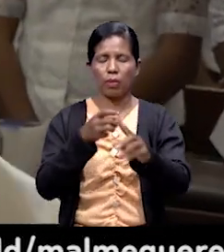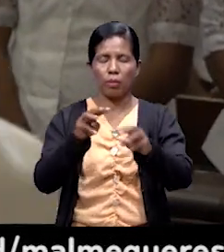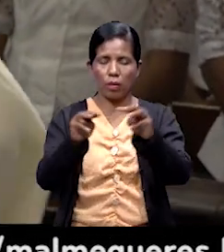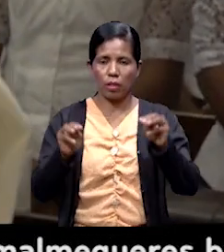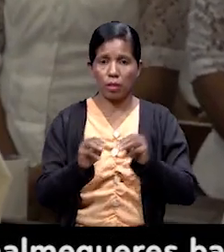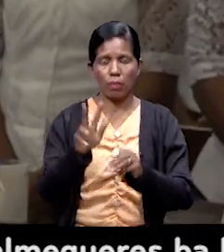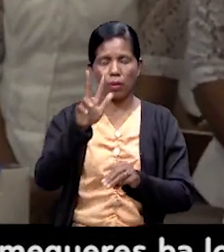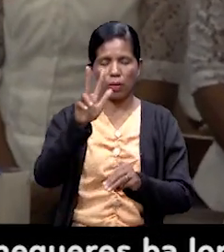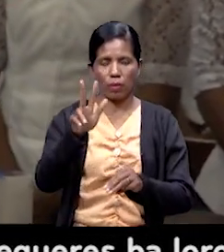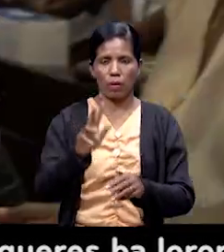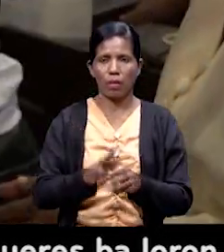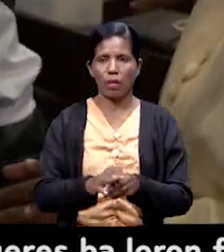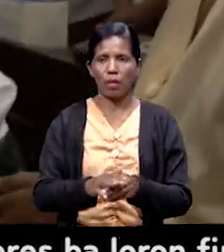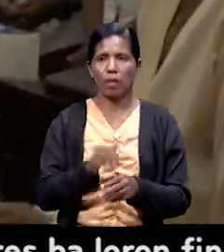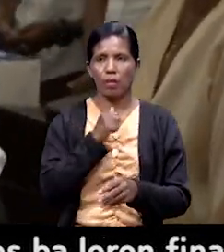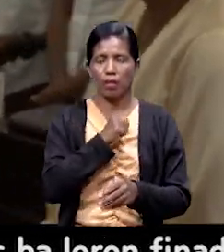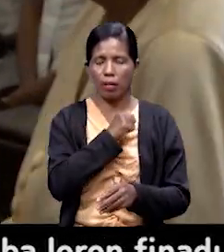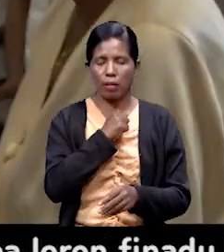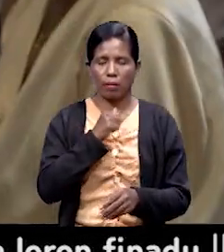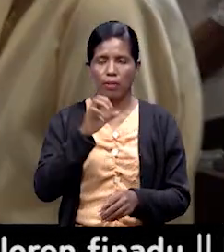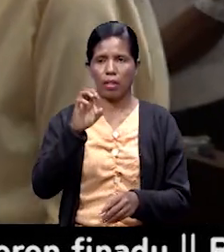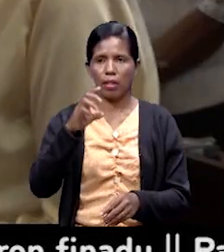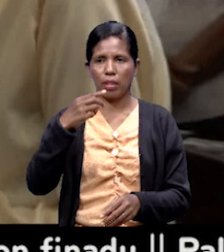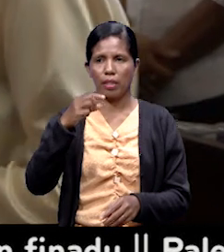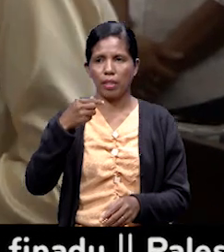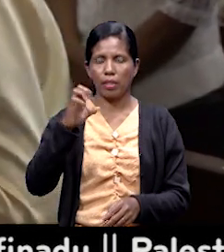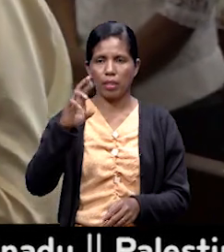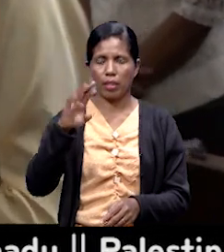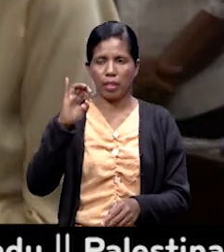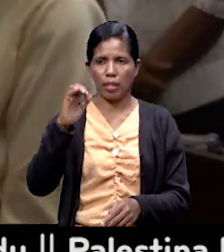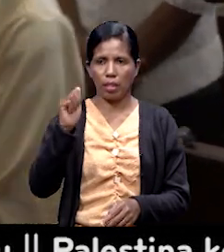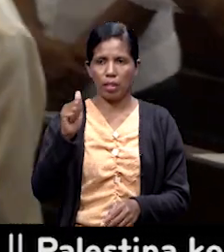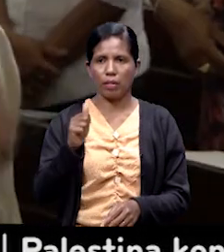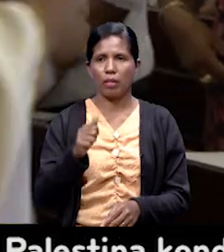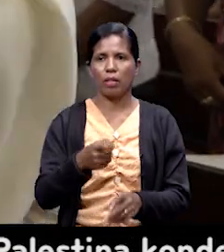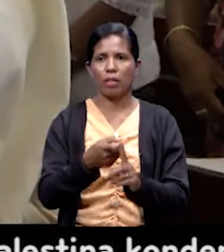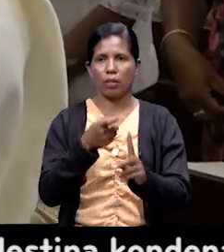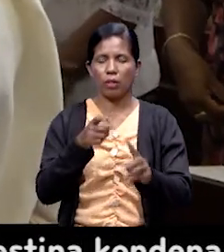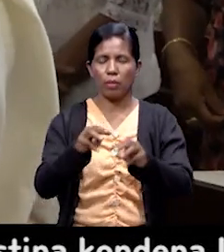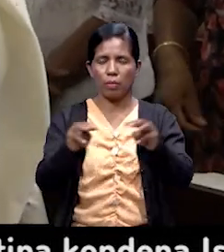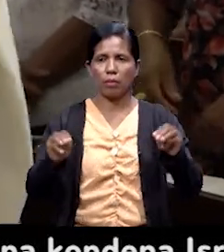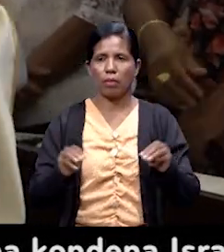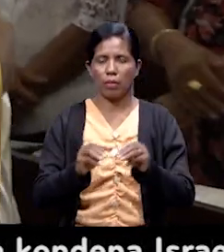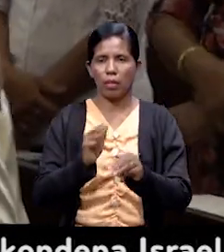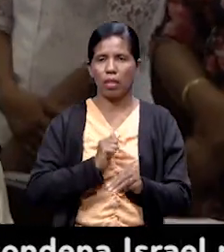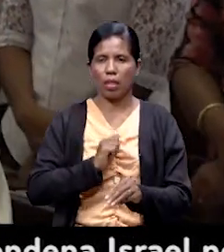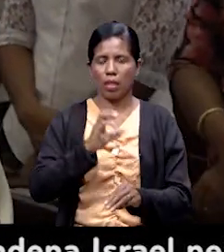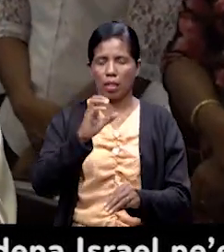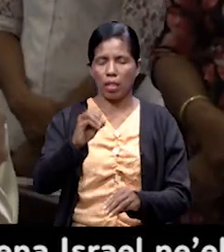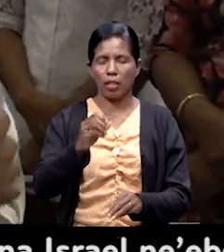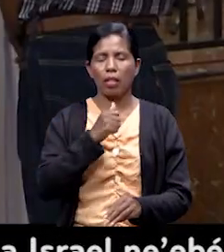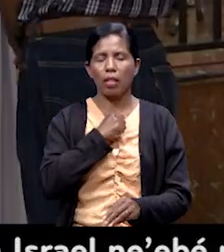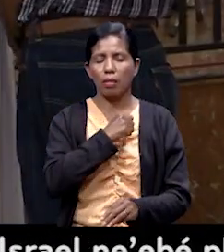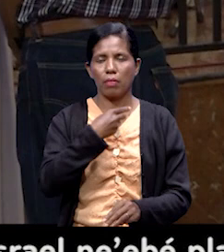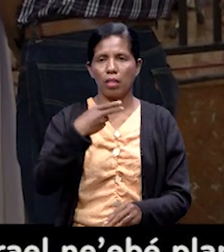tolu, hanesan Padre Ejere Francisco Araújo Martins SZ, husi municipio Ainaro, Padre